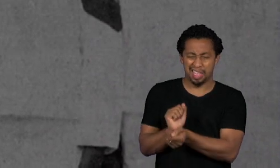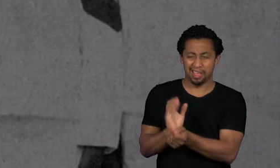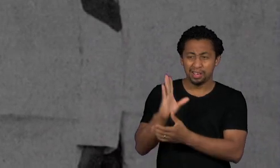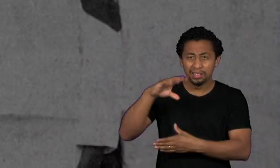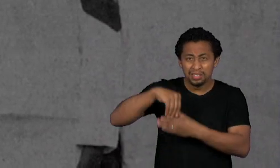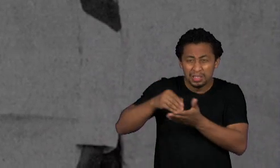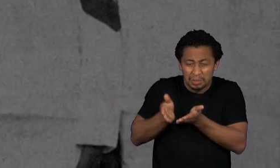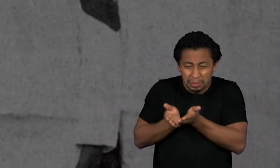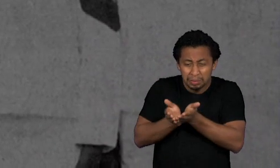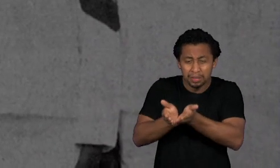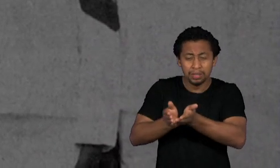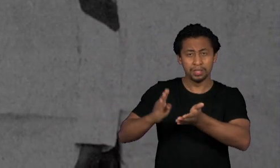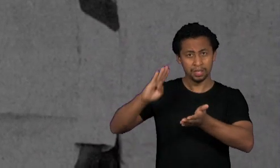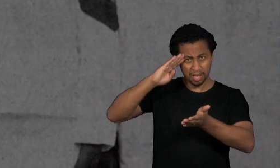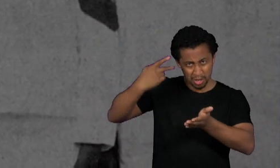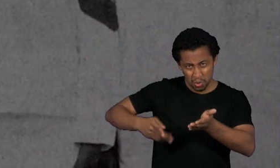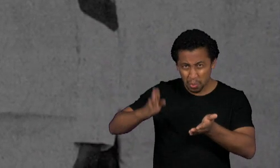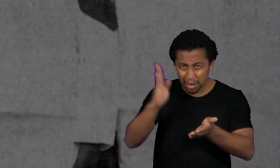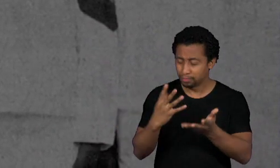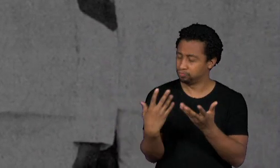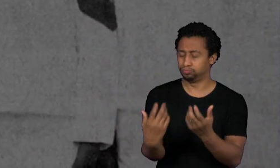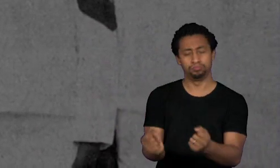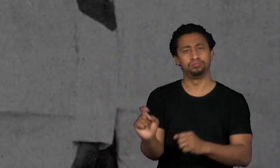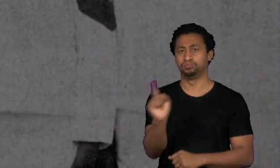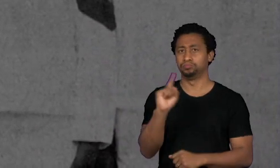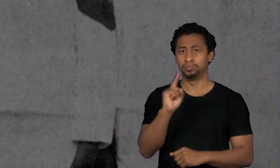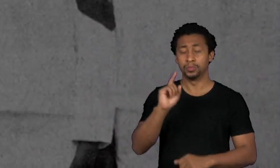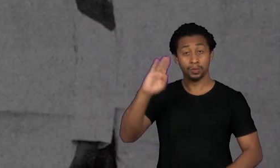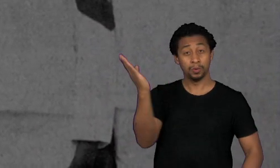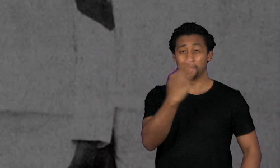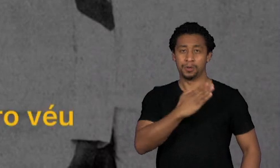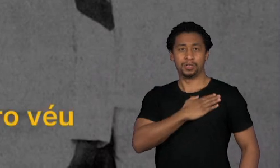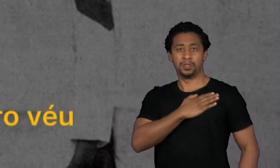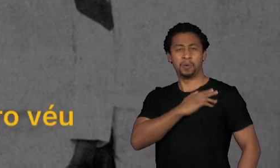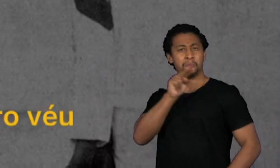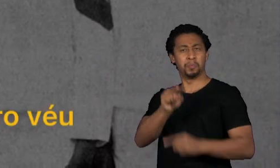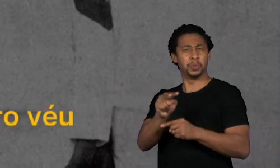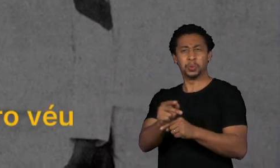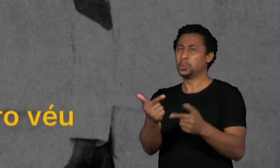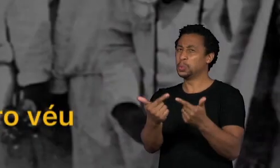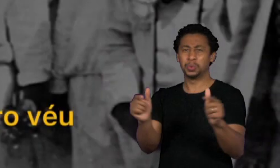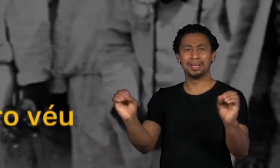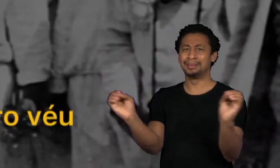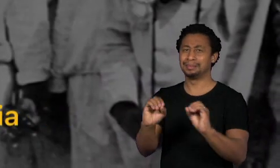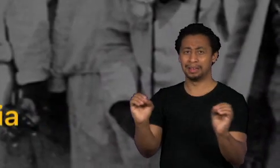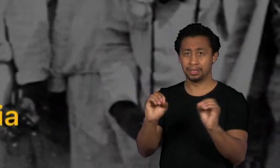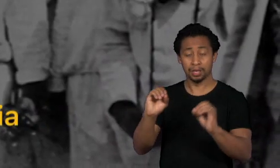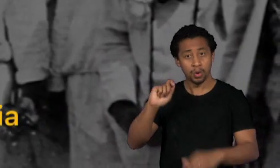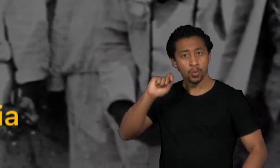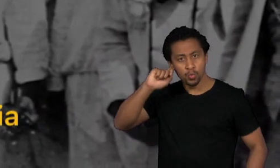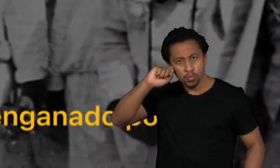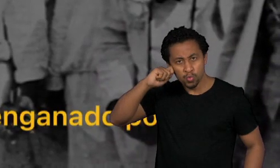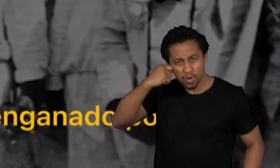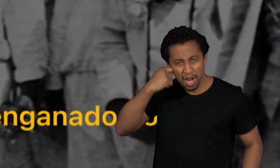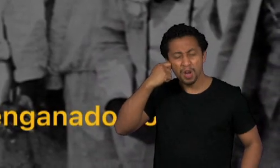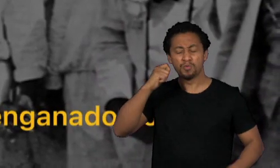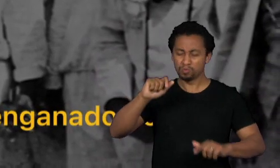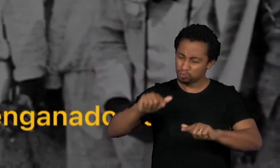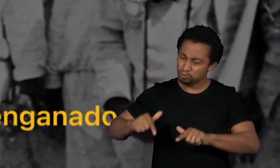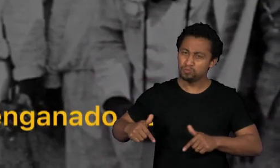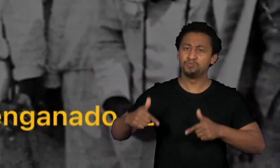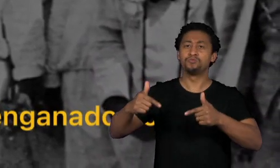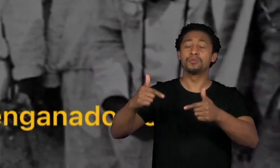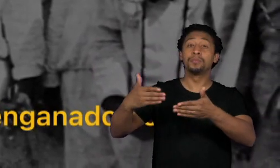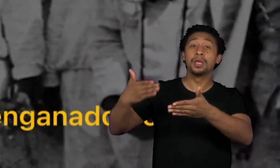Brasil, a falta de proteção que a pátria nos dá, rompemos o negro véu que nos cobria os olhos